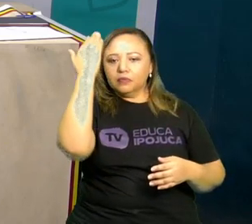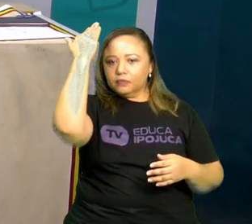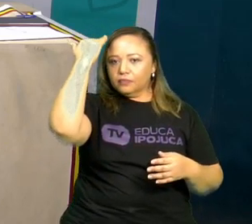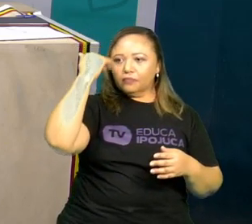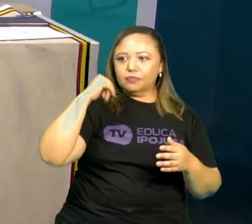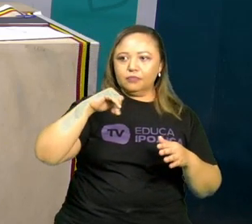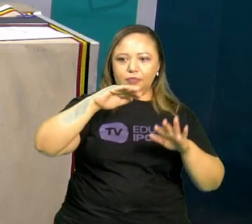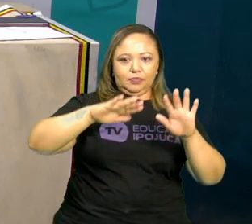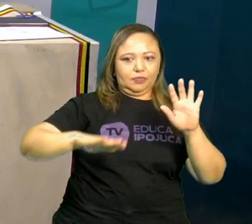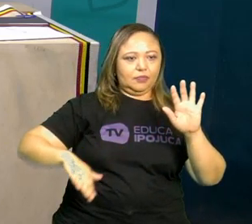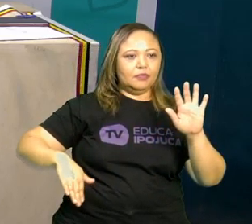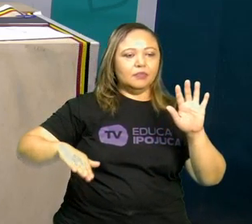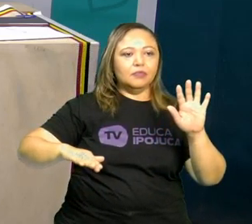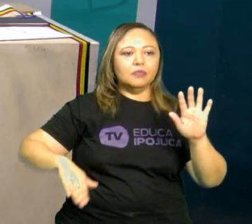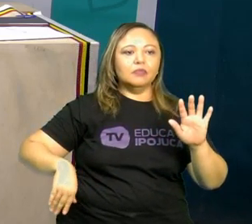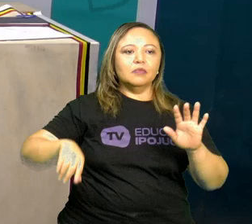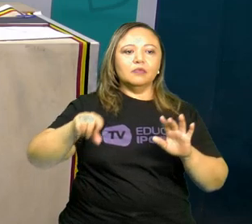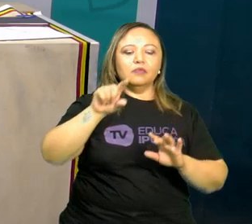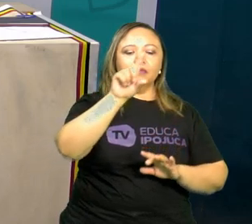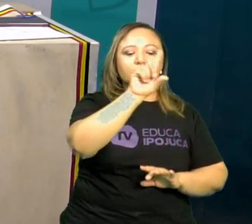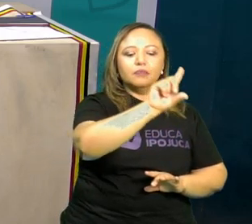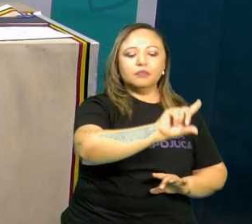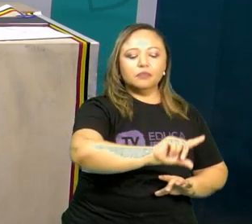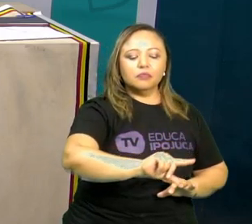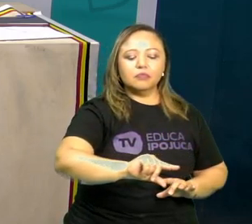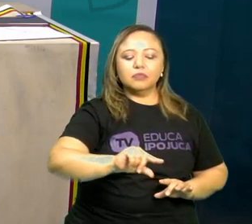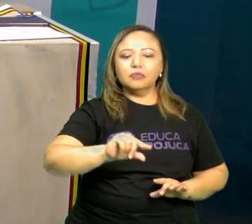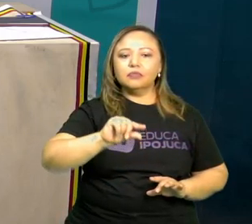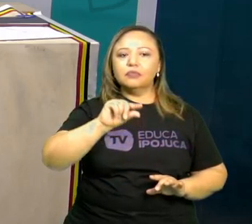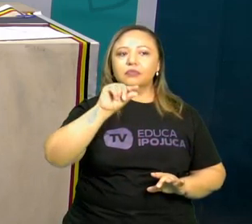nadar eu tirava